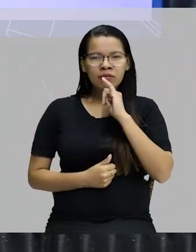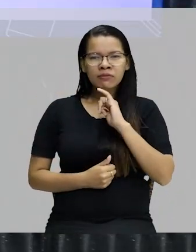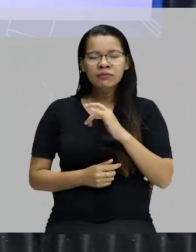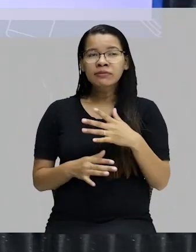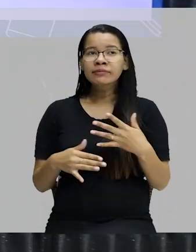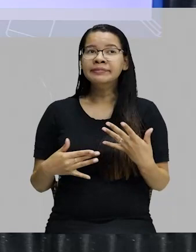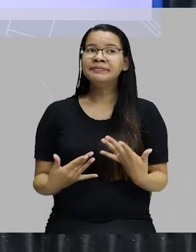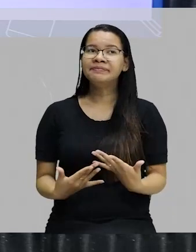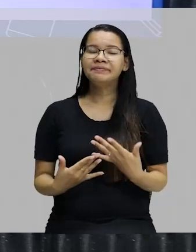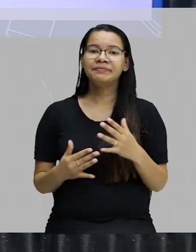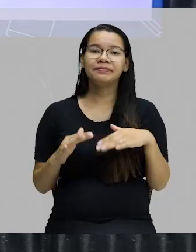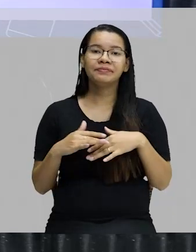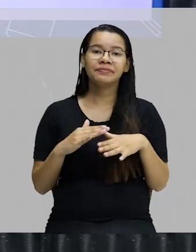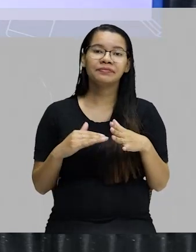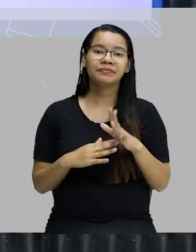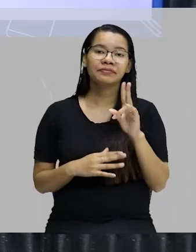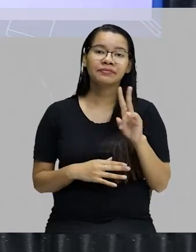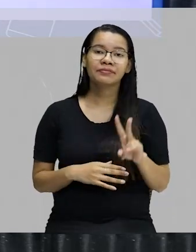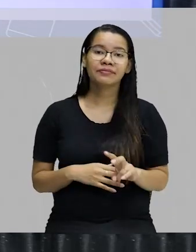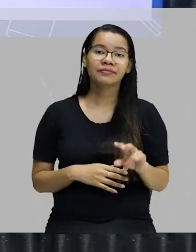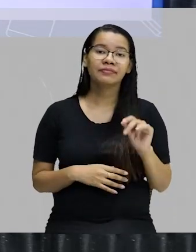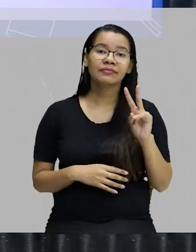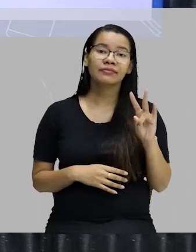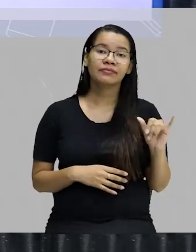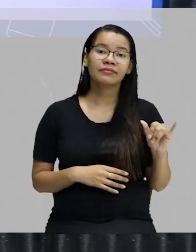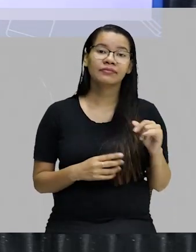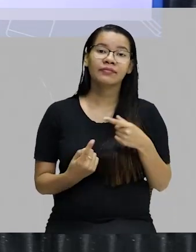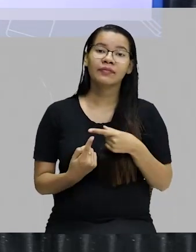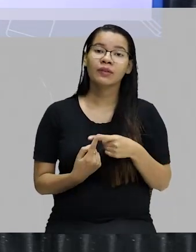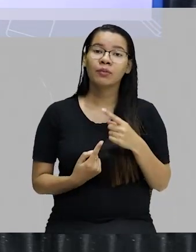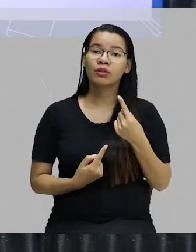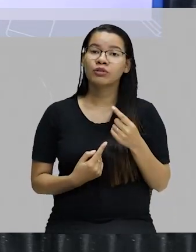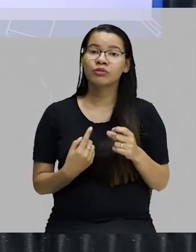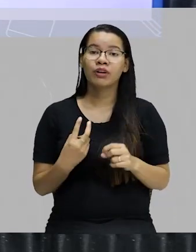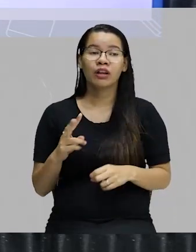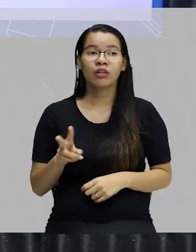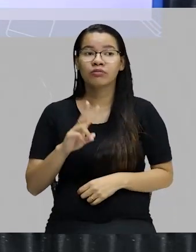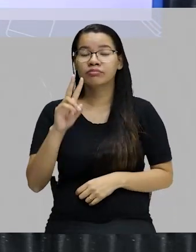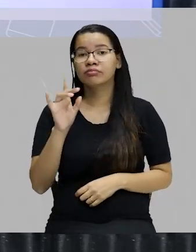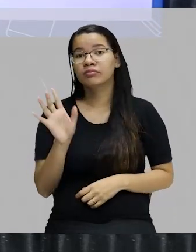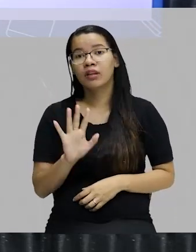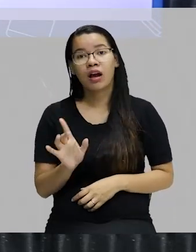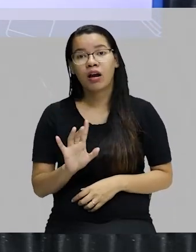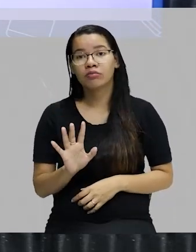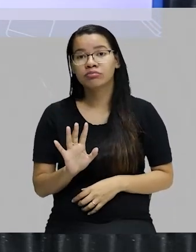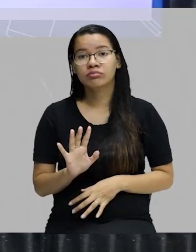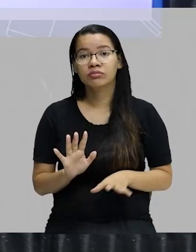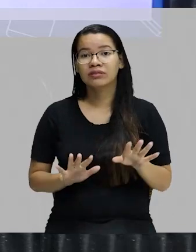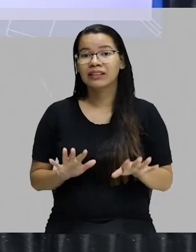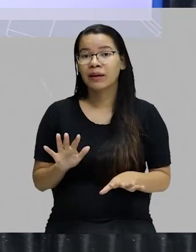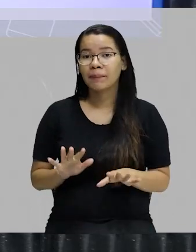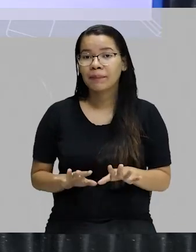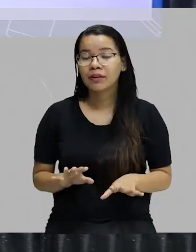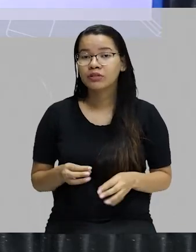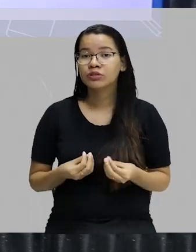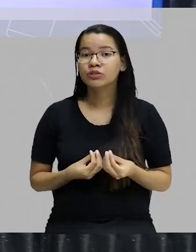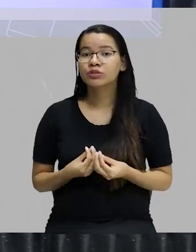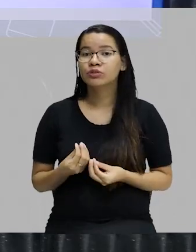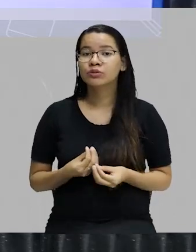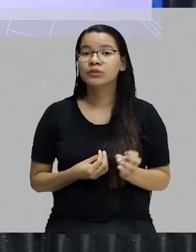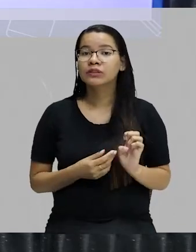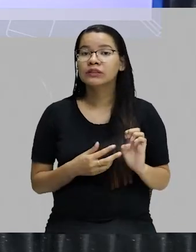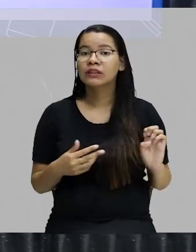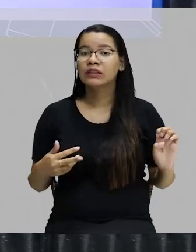Ah, então todas as vezes vai ser somado um valor? Não, vai depender de como os